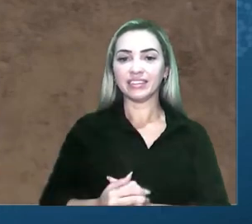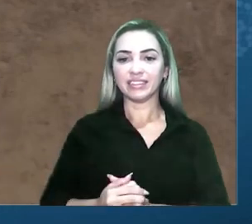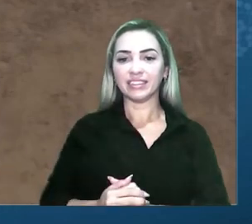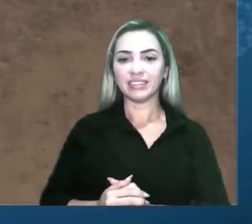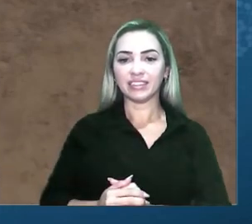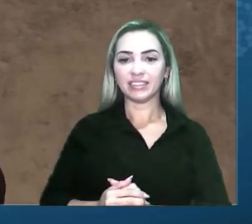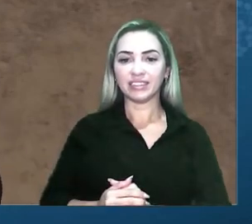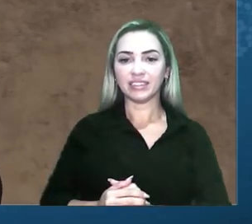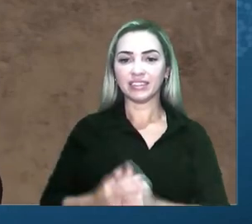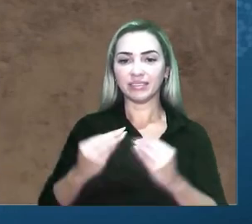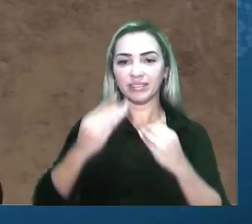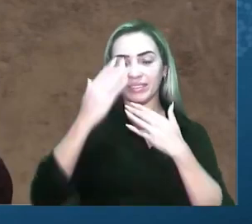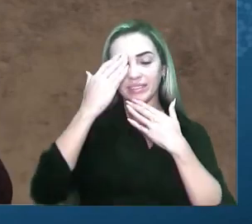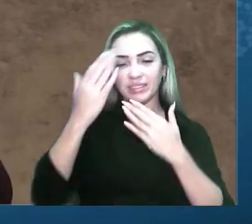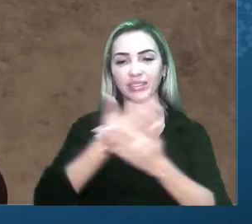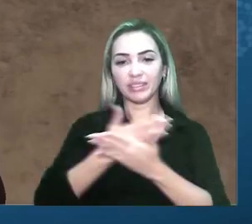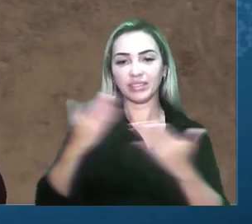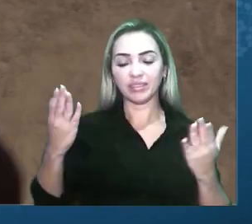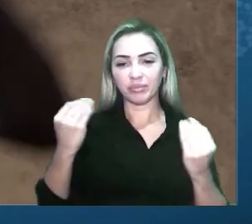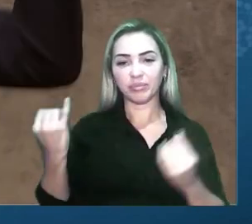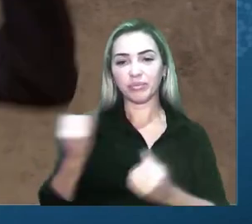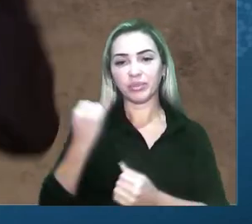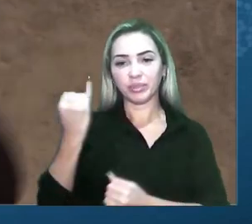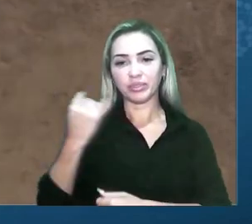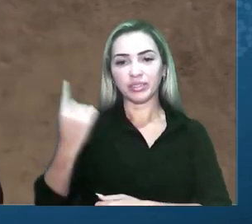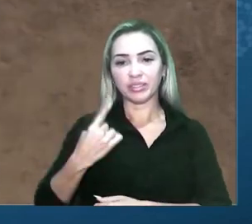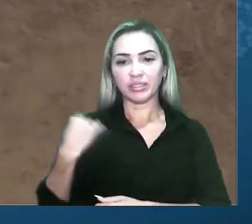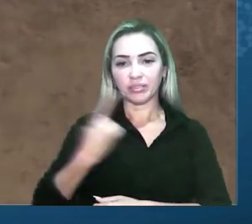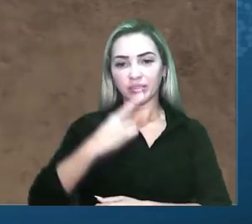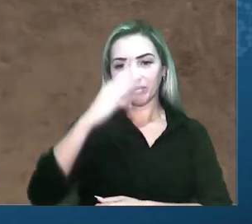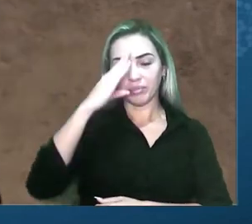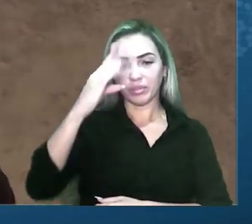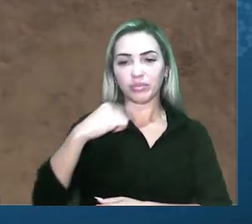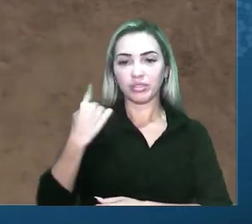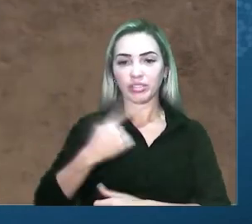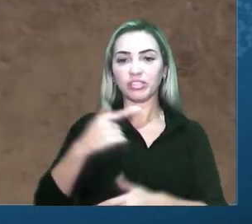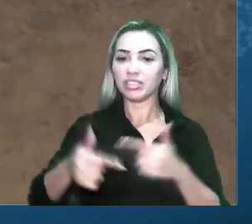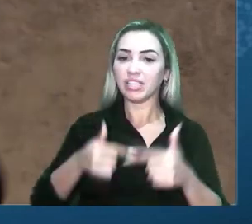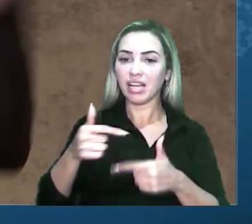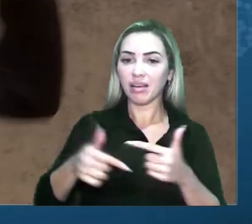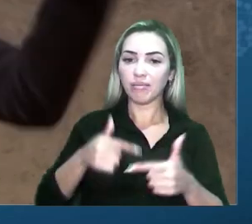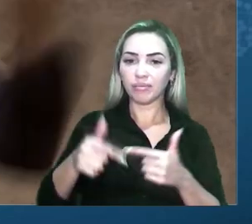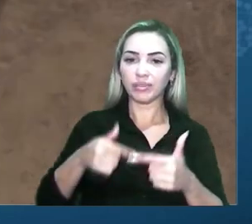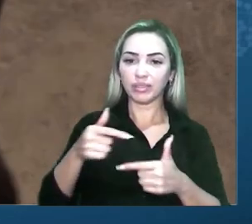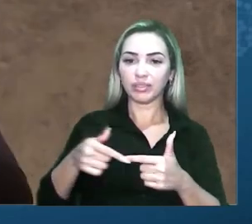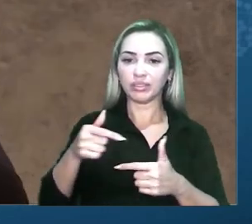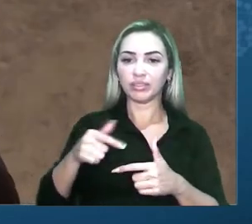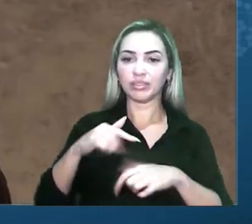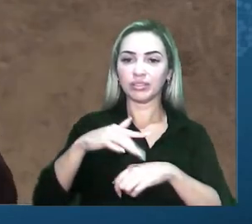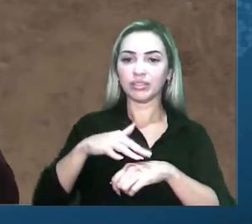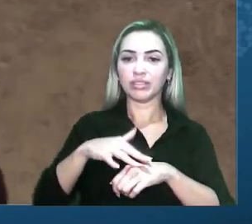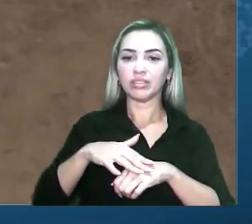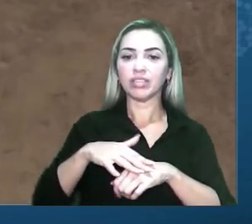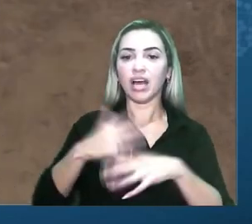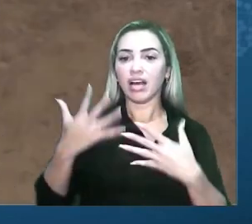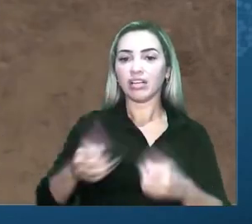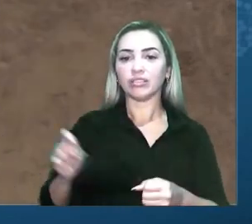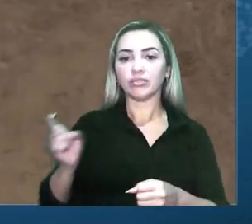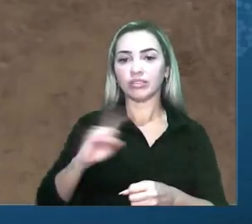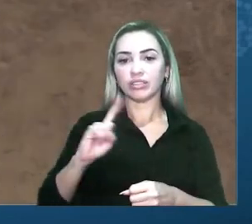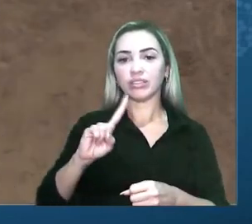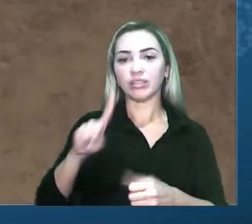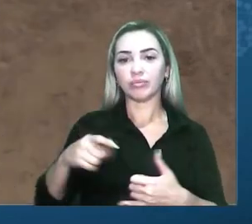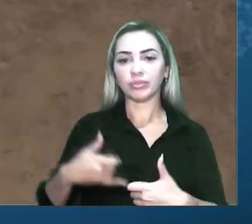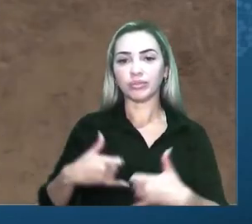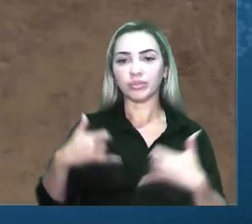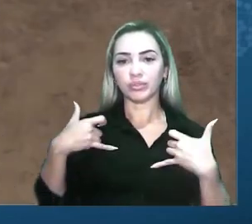Enfim, muito obrigada. Isso é muito importante para a gente, principalmente a gente que trabalha com doenças negligenciadas. É um orgulho muito grande